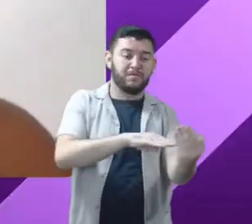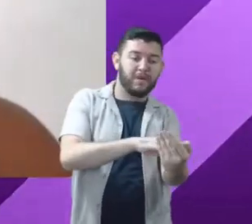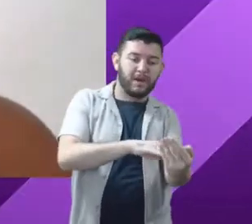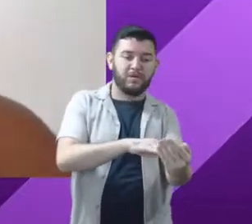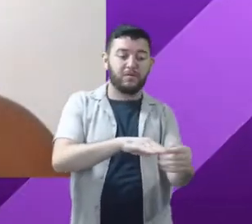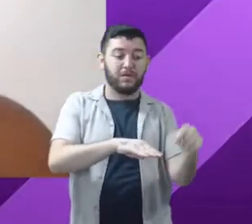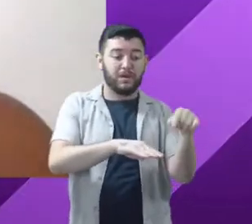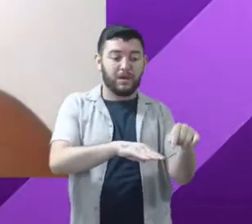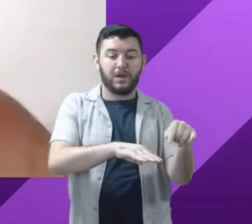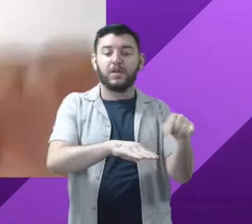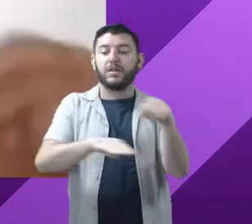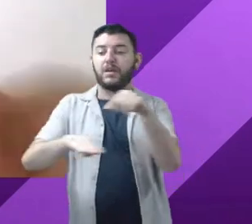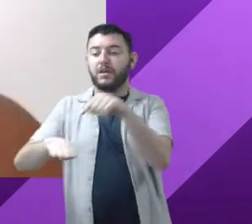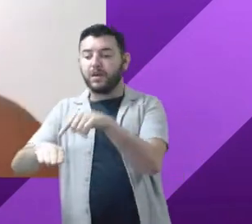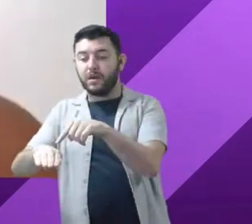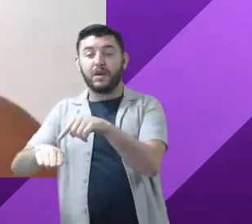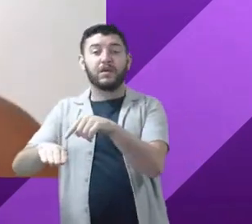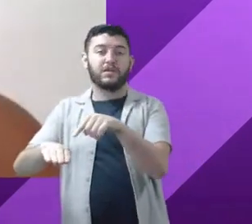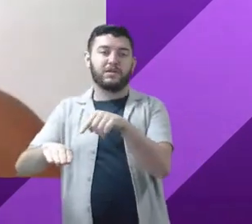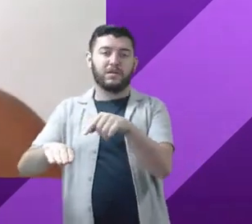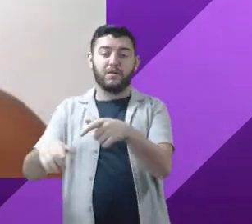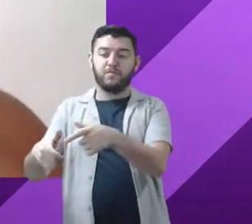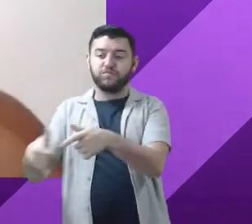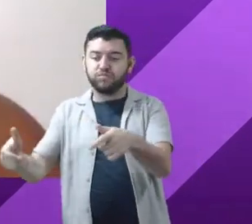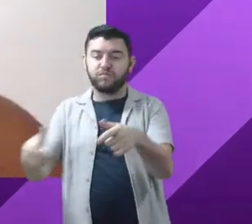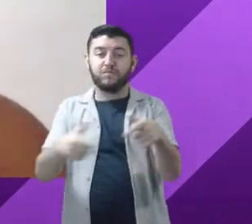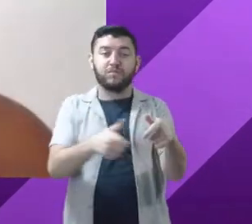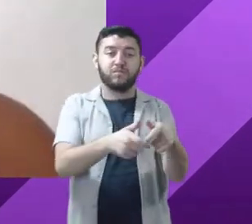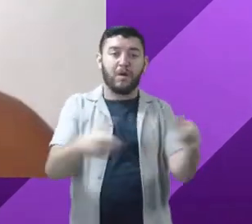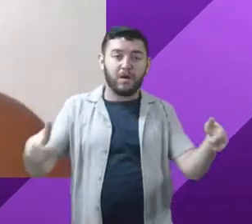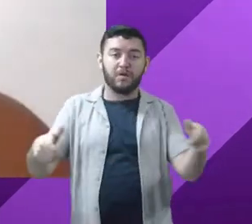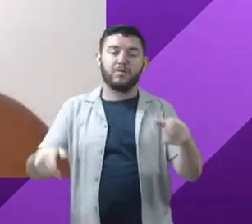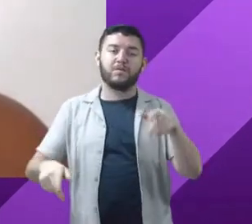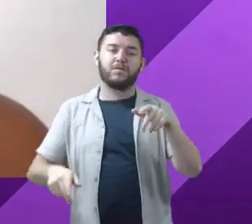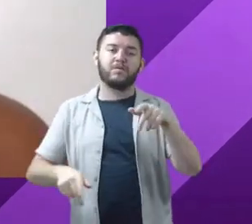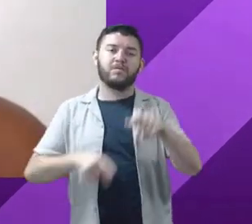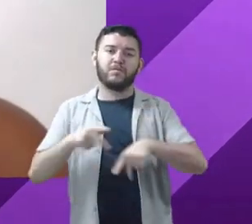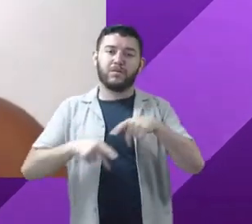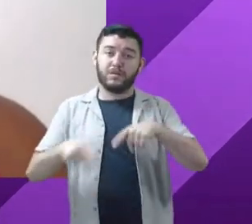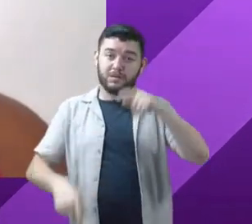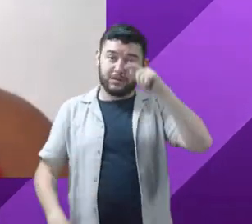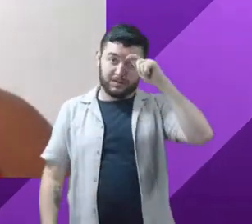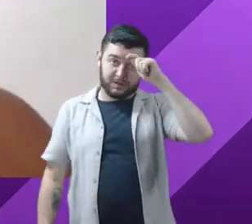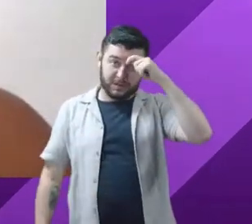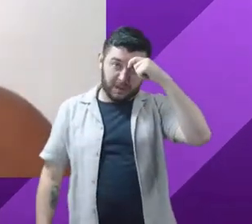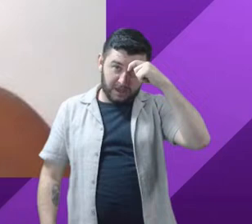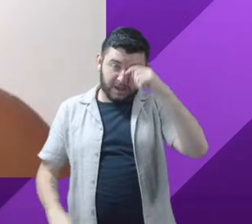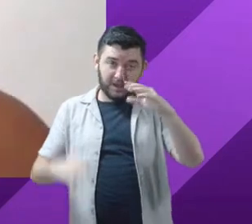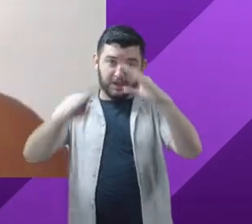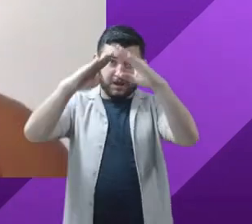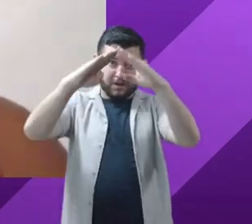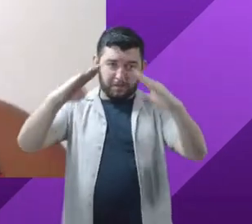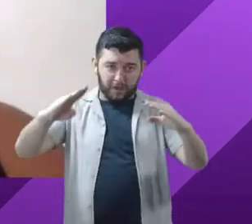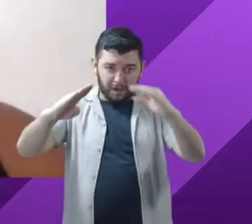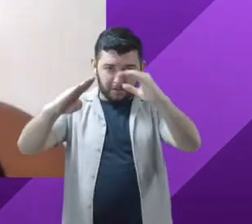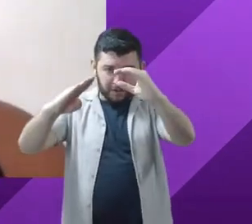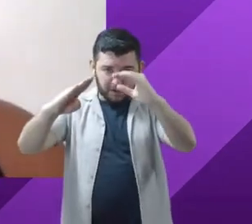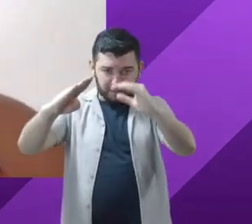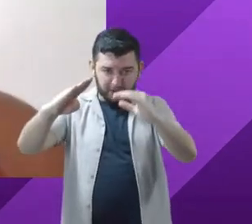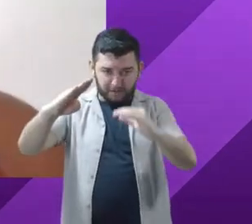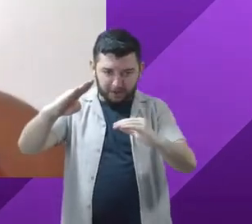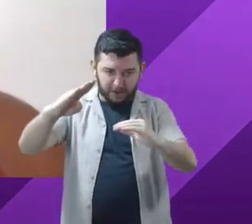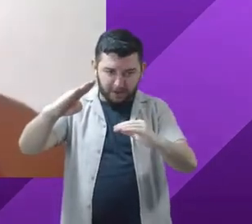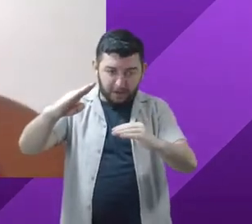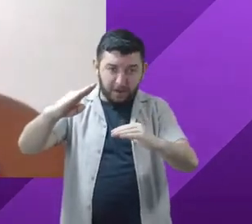negra, né? População negra de classe baixa, pessoas pobres, muitos desses vivendo